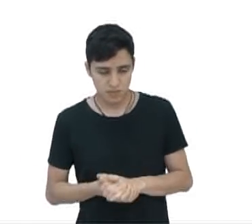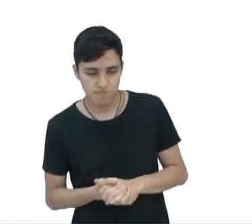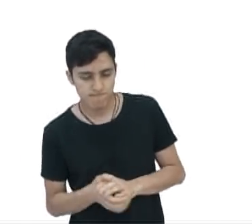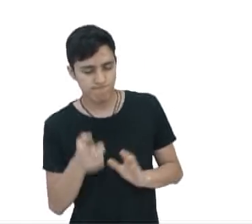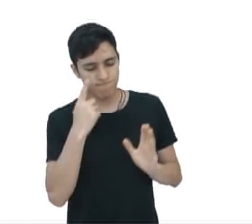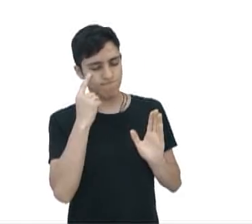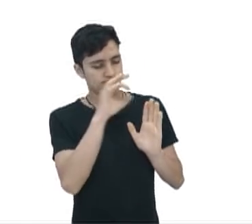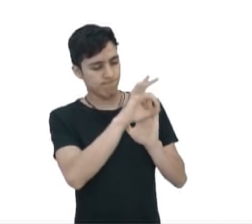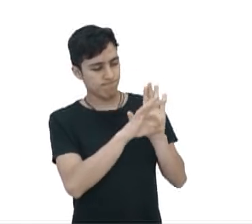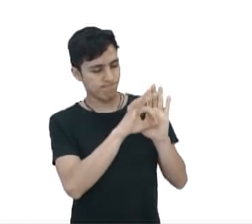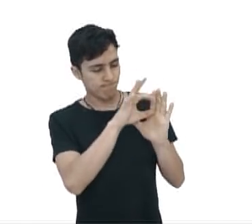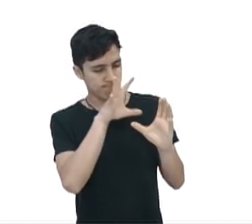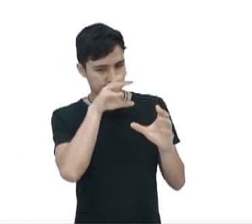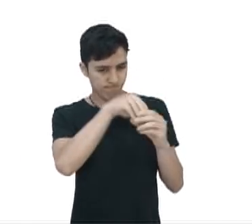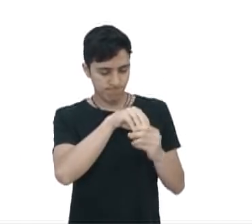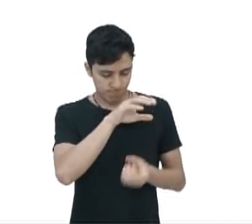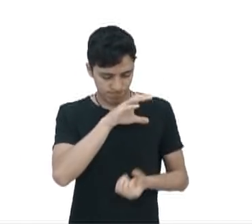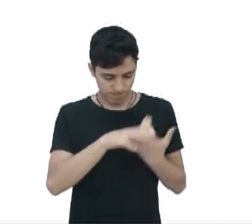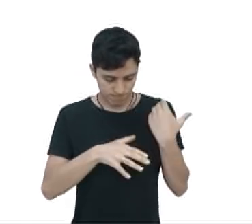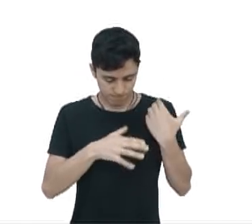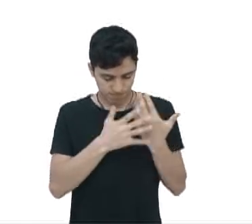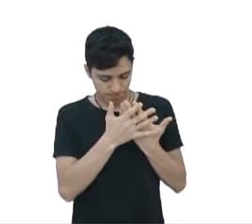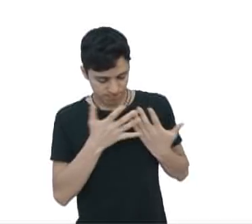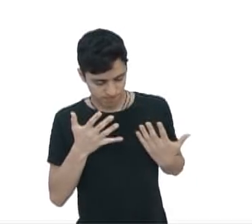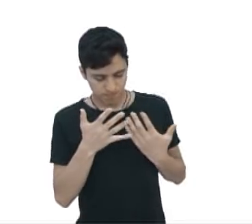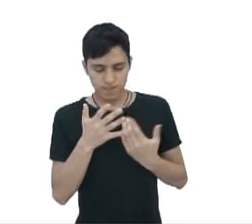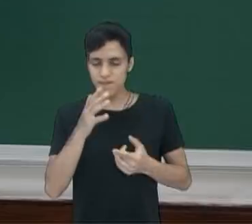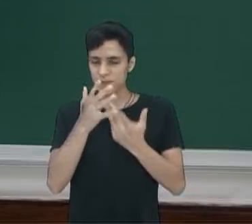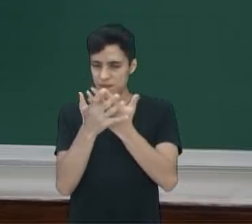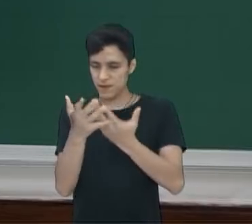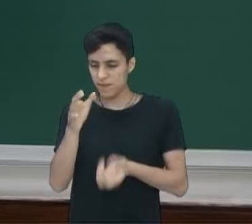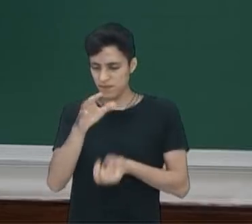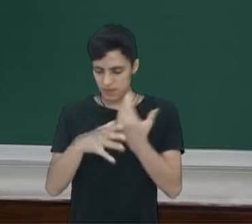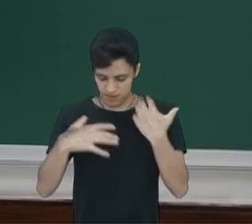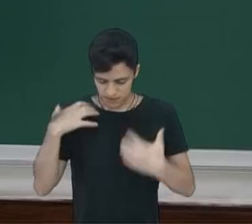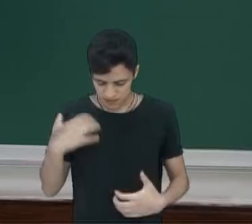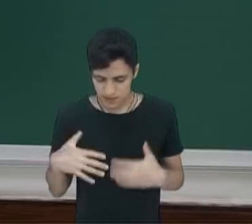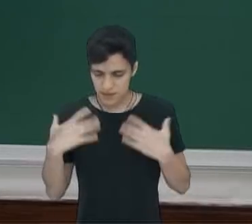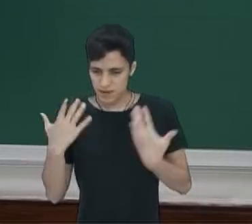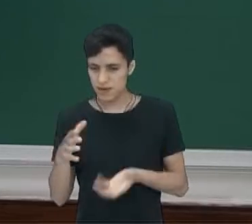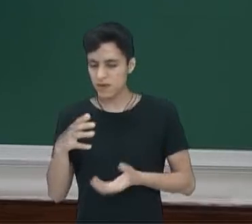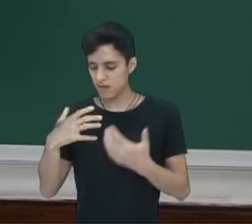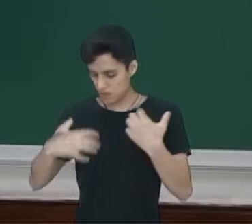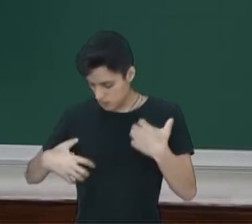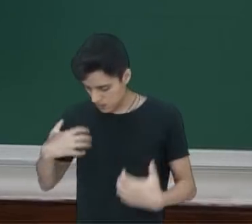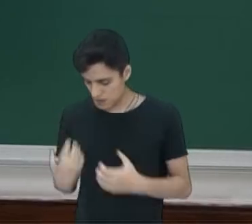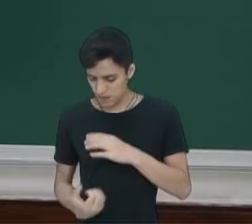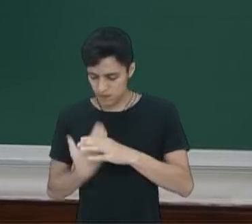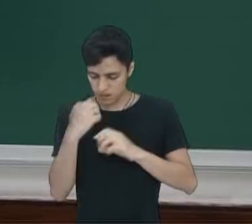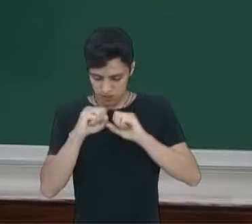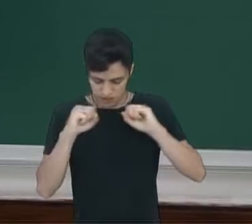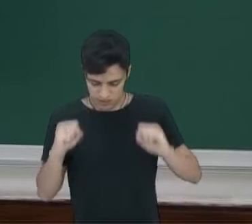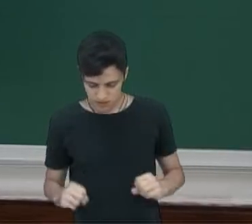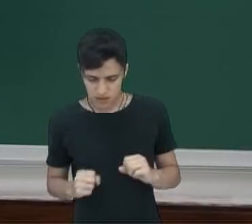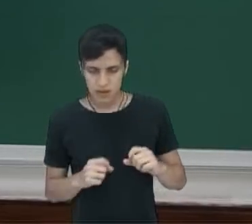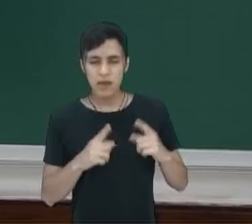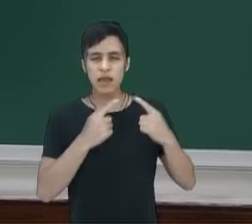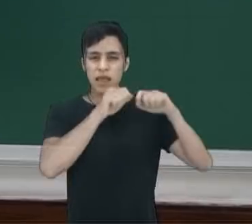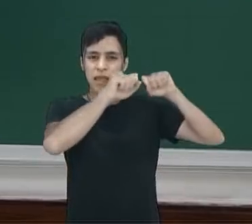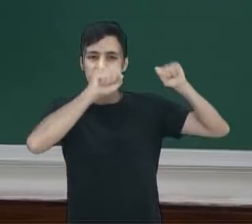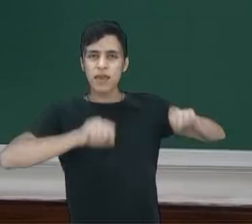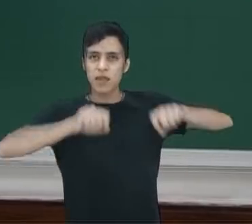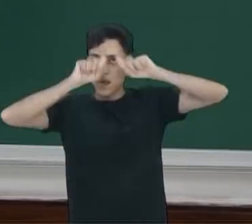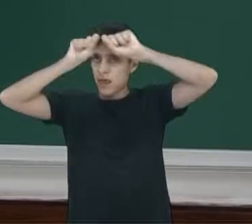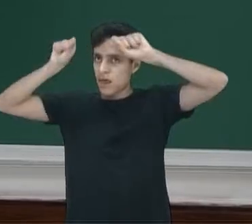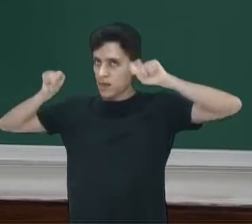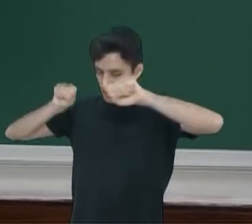formando tecidos, os tecidos formam os nossos órgãos formam os sistemas e os